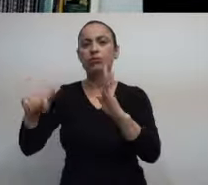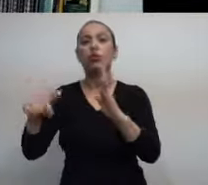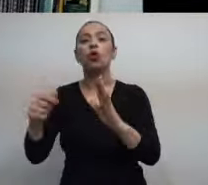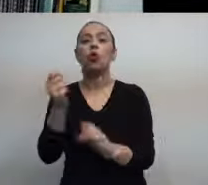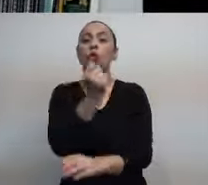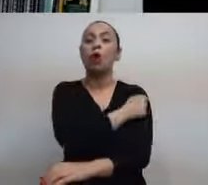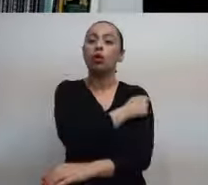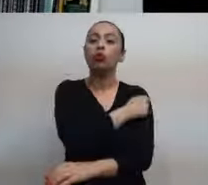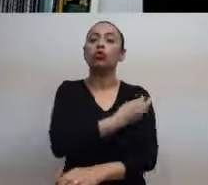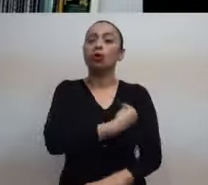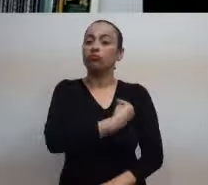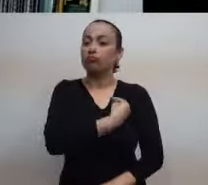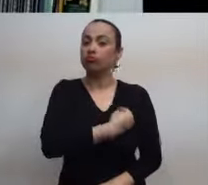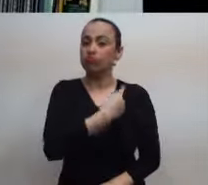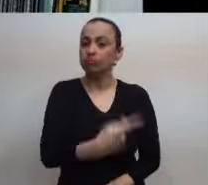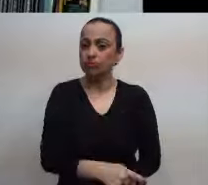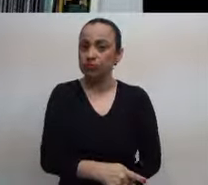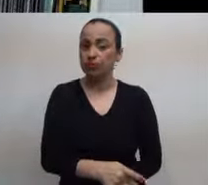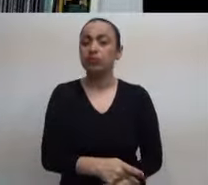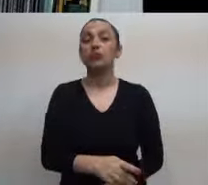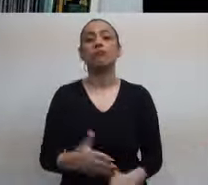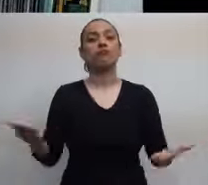temporalidade em que o aluno se insere.